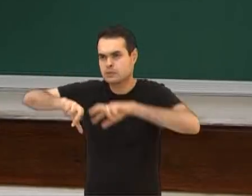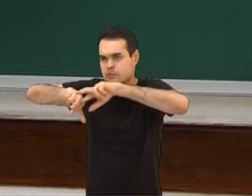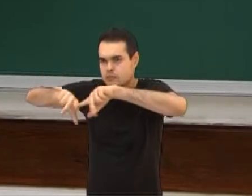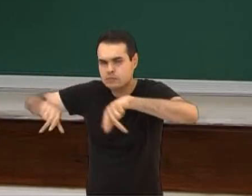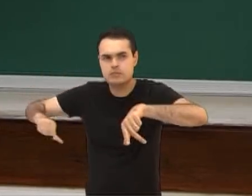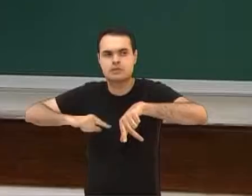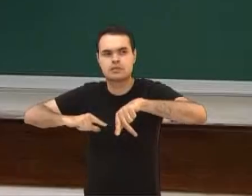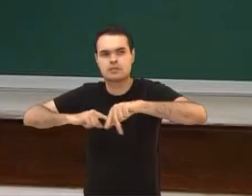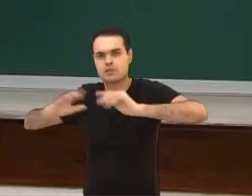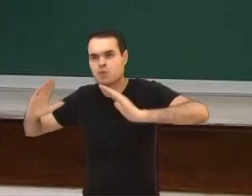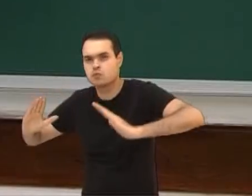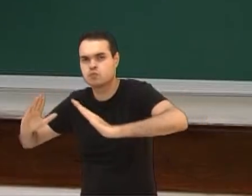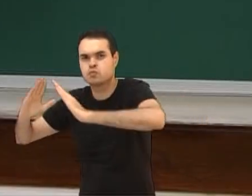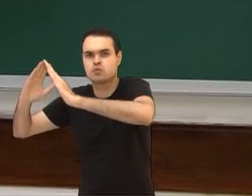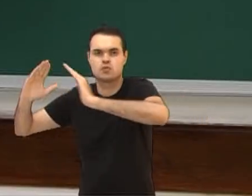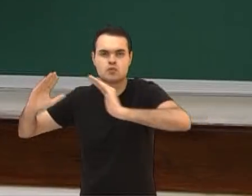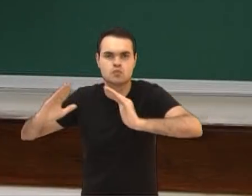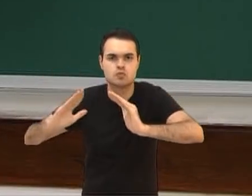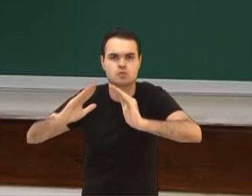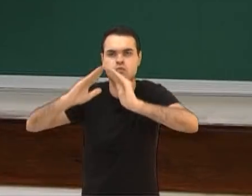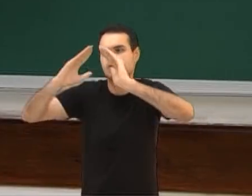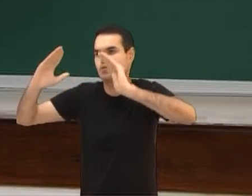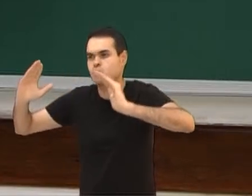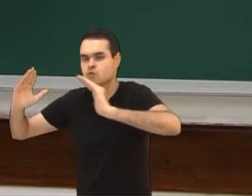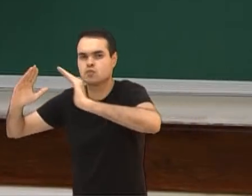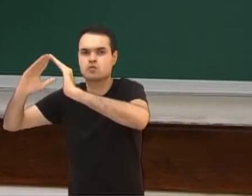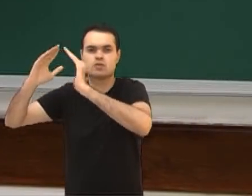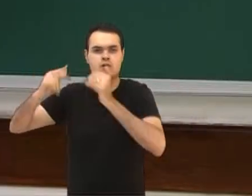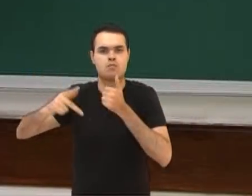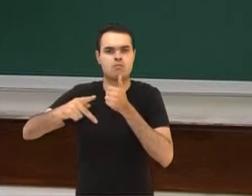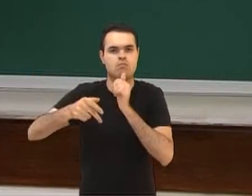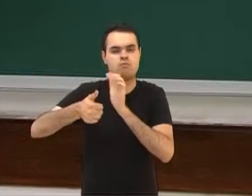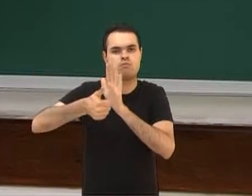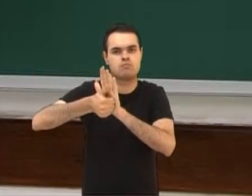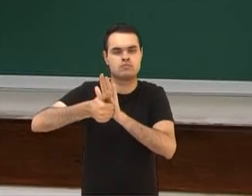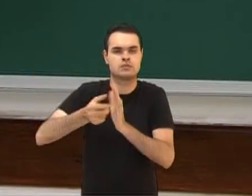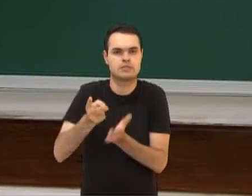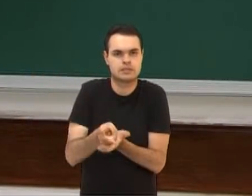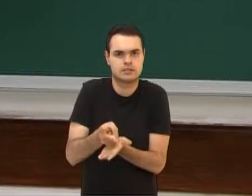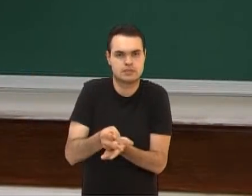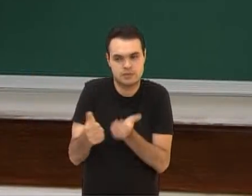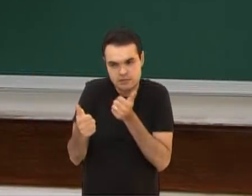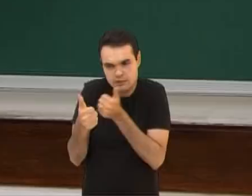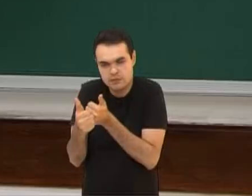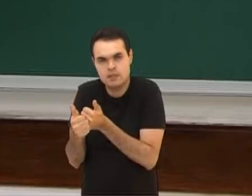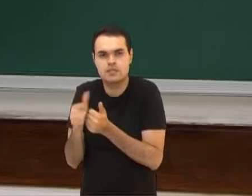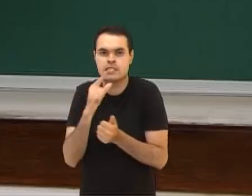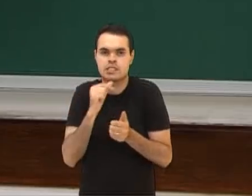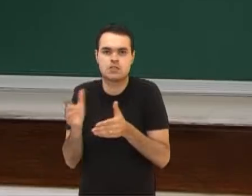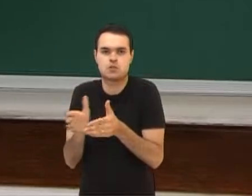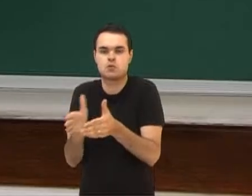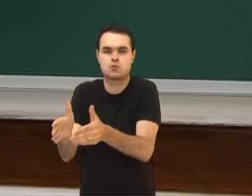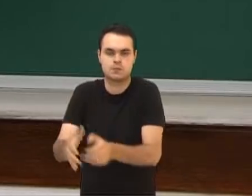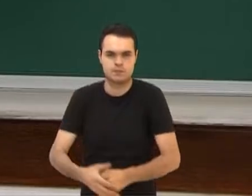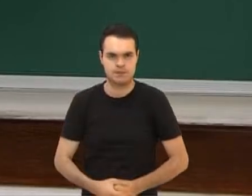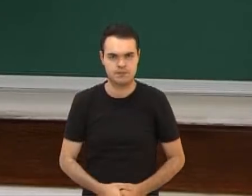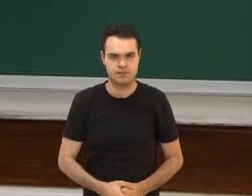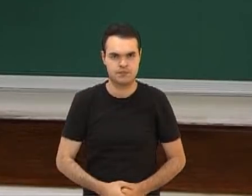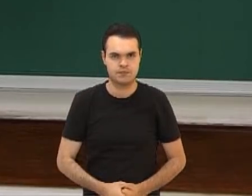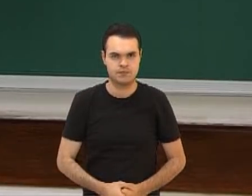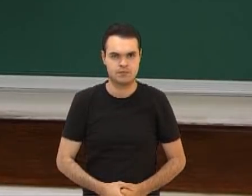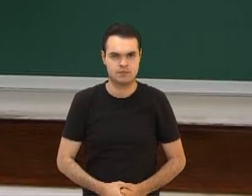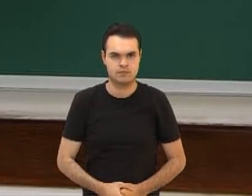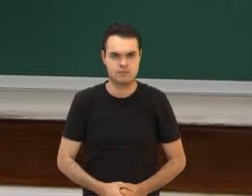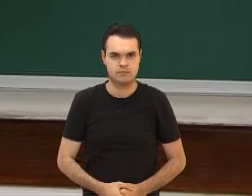de Horus, né, toda a civilização, você vê que ela está sempre baseada às margens do rio. E como a gente já falou já